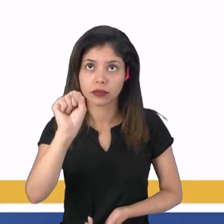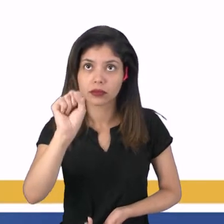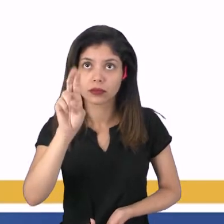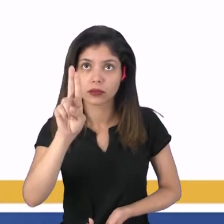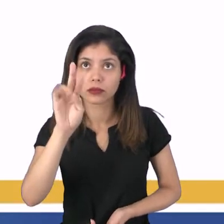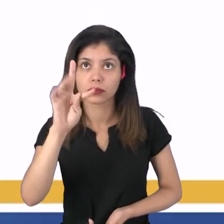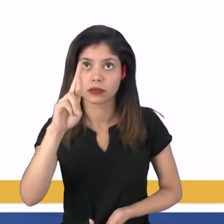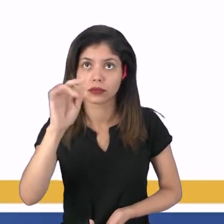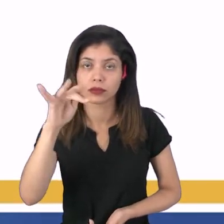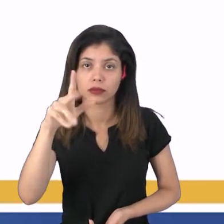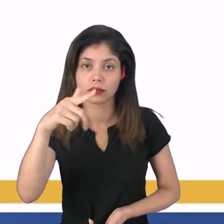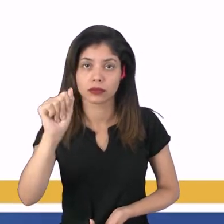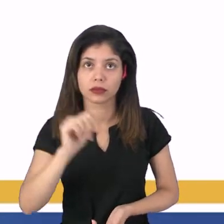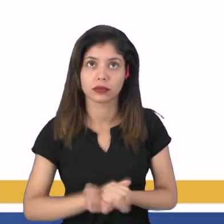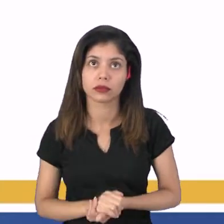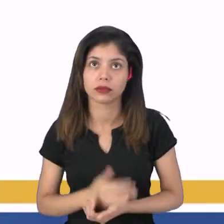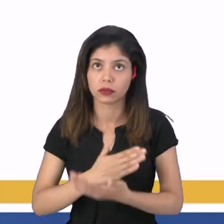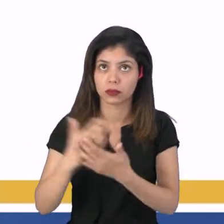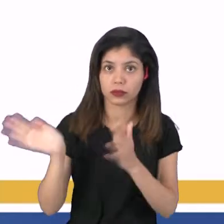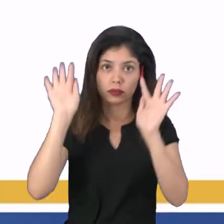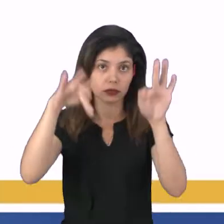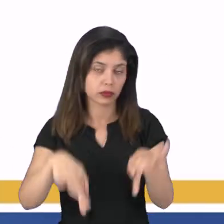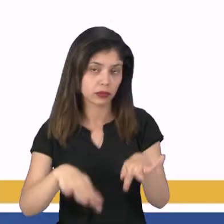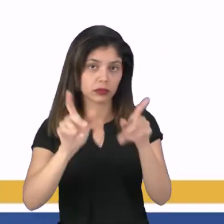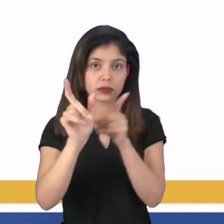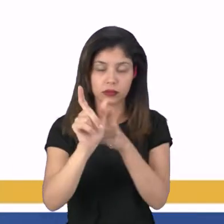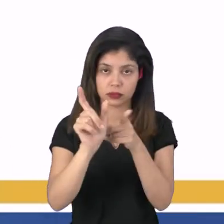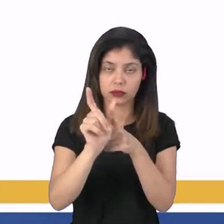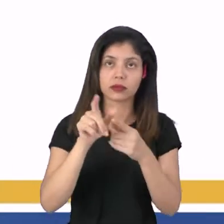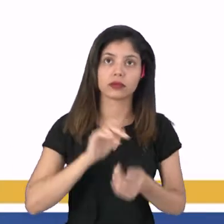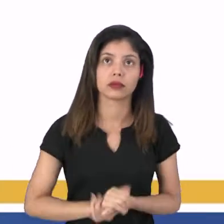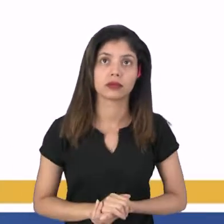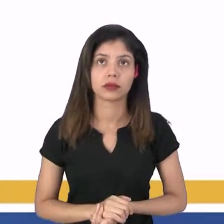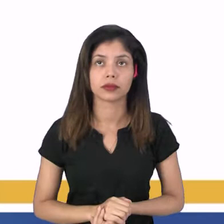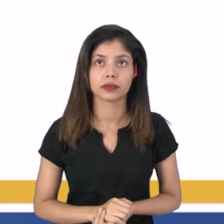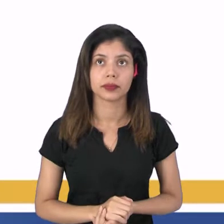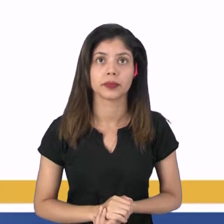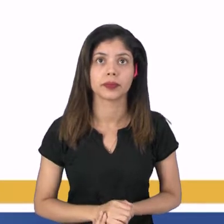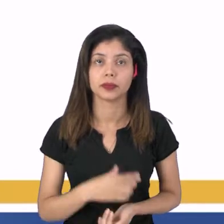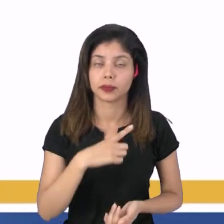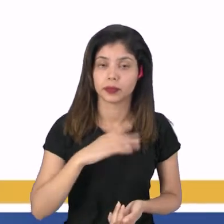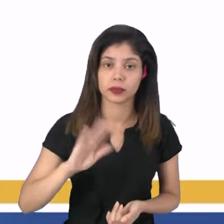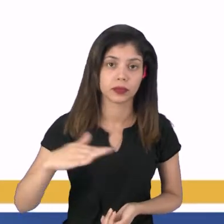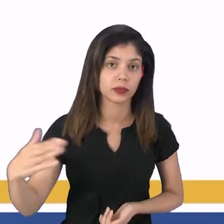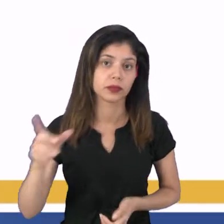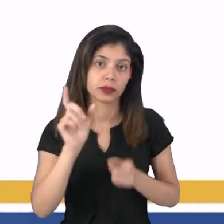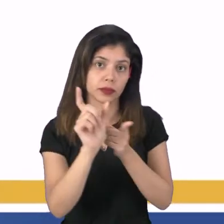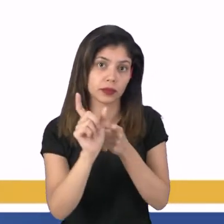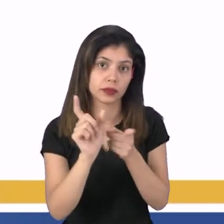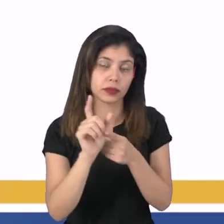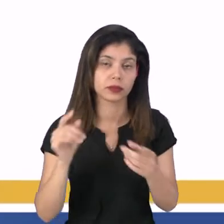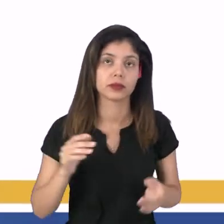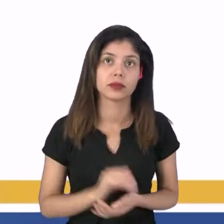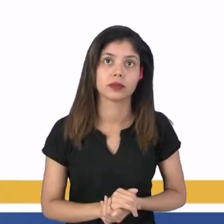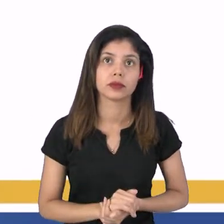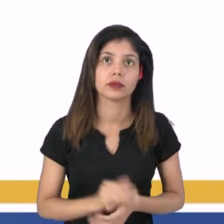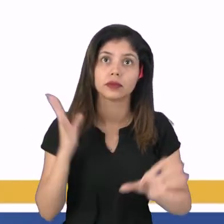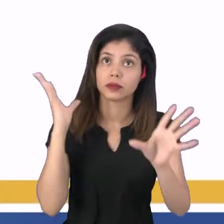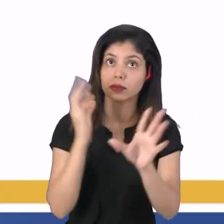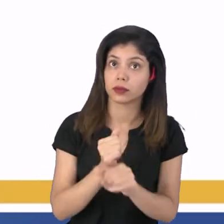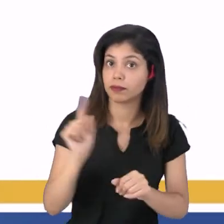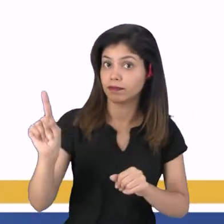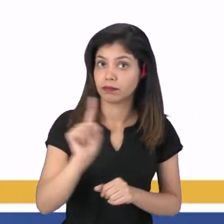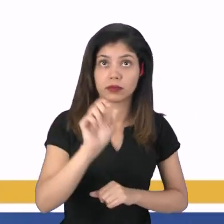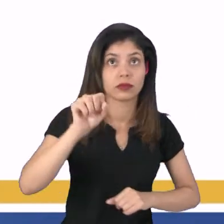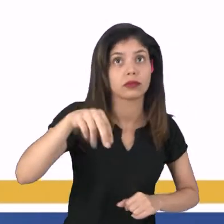aquela derivação que junta no início e no final daquela palavra primitiva. Ocorre quando a palavra derivada resulta do acréscimo